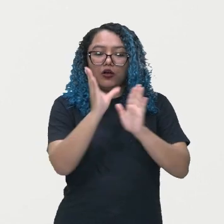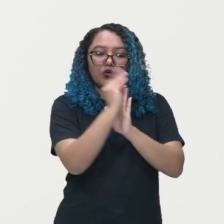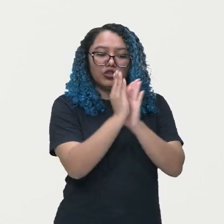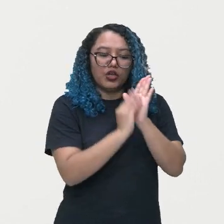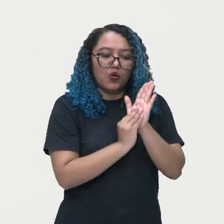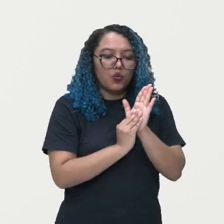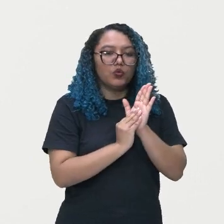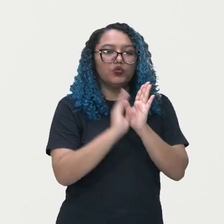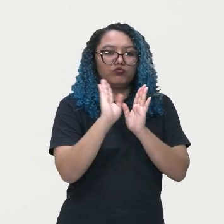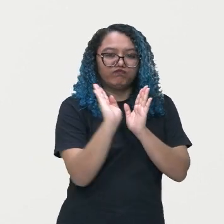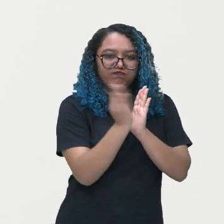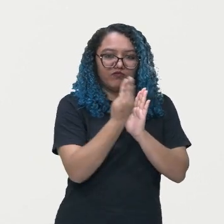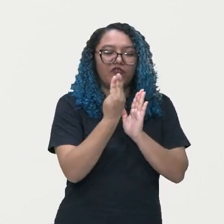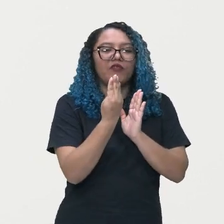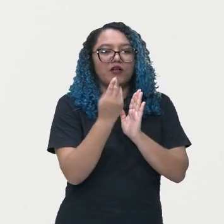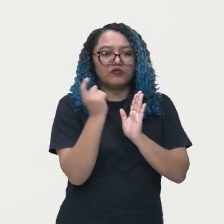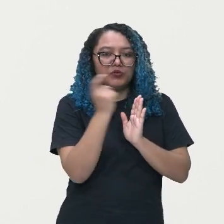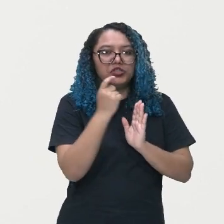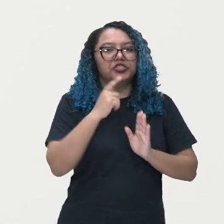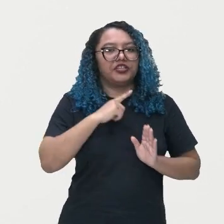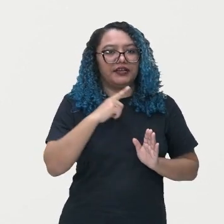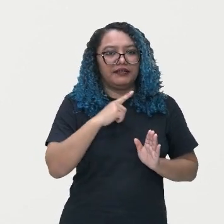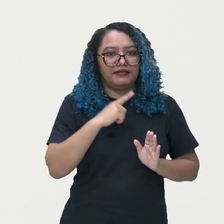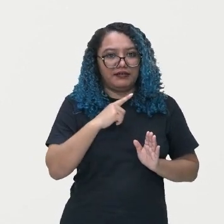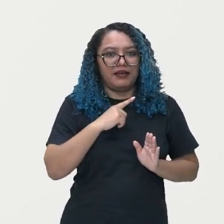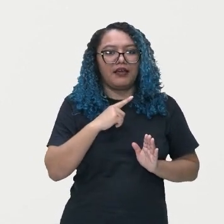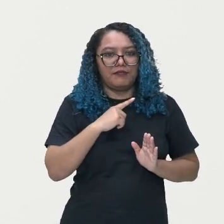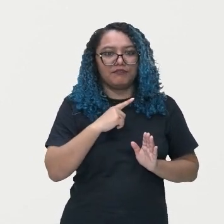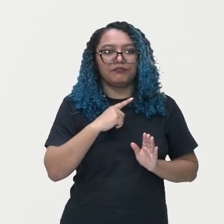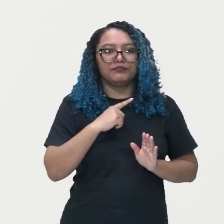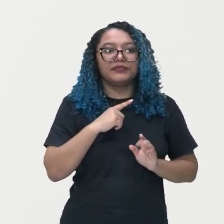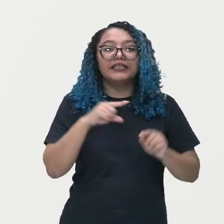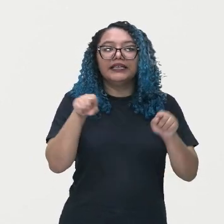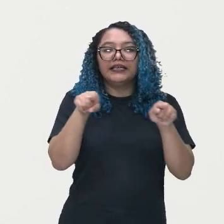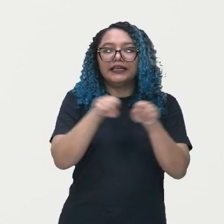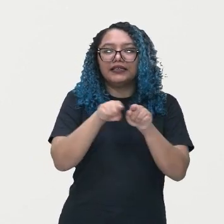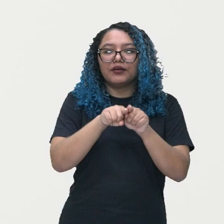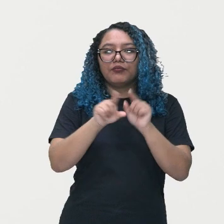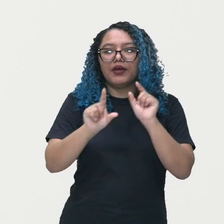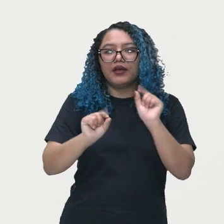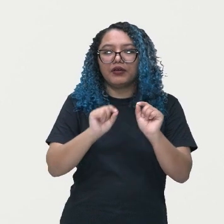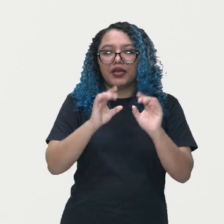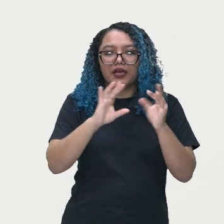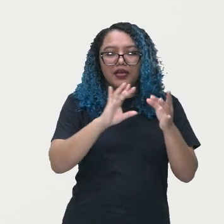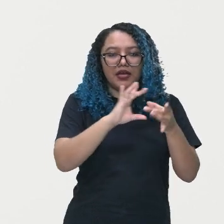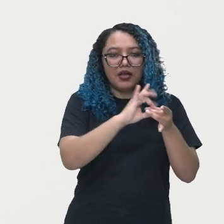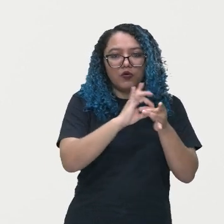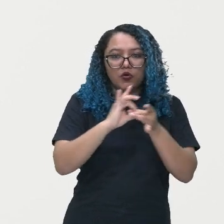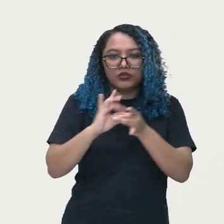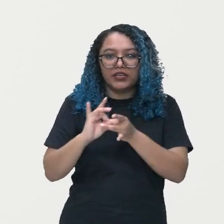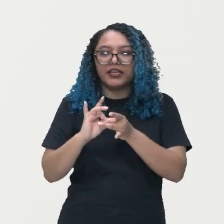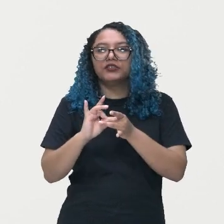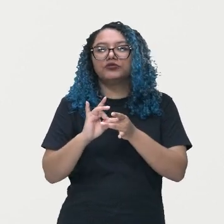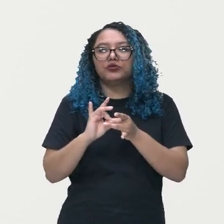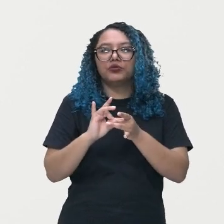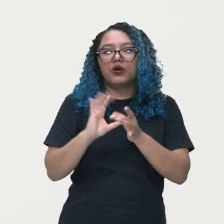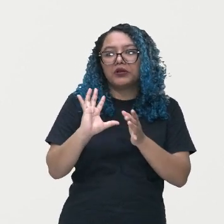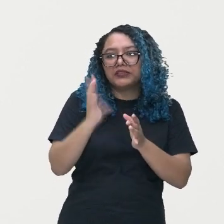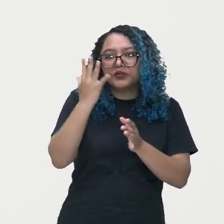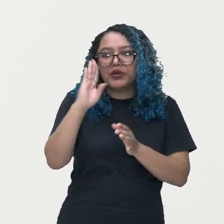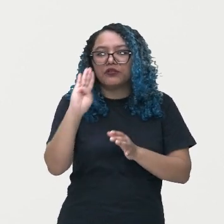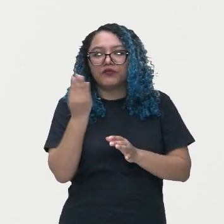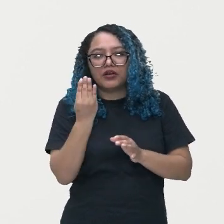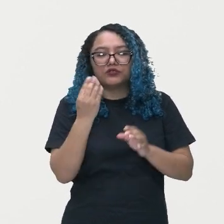ainda, né? Além de conteúdo falso, temos ainda um contexto de uma situação falsa. As informações podem até